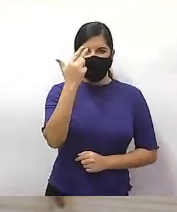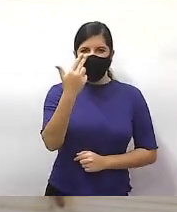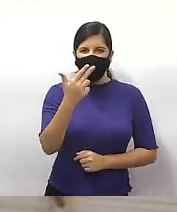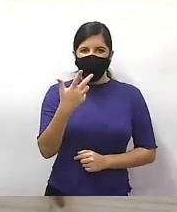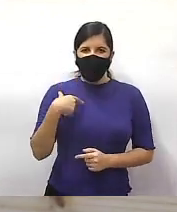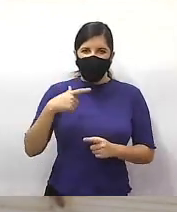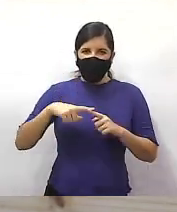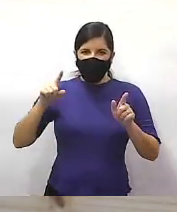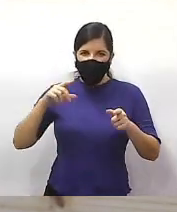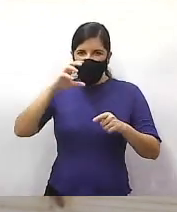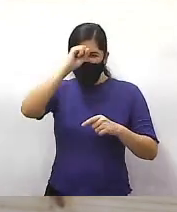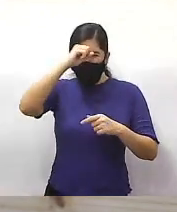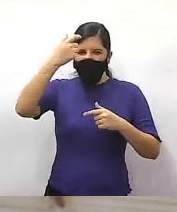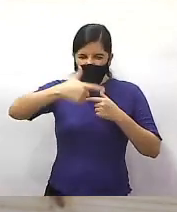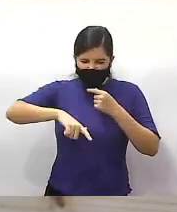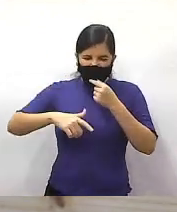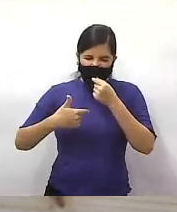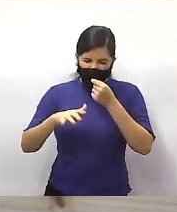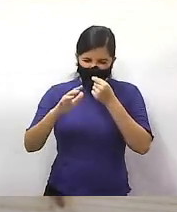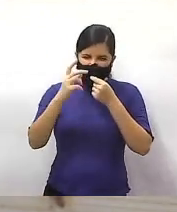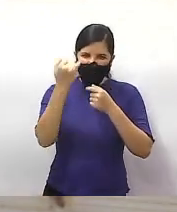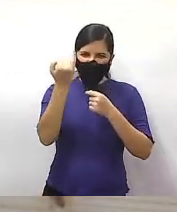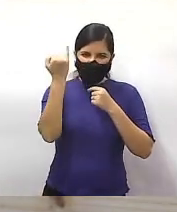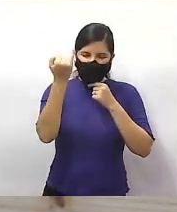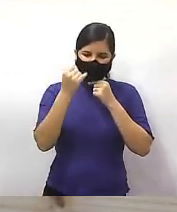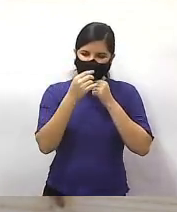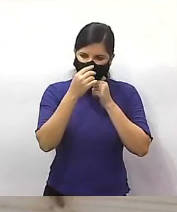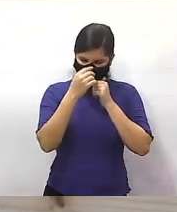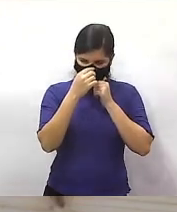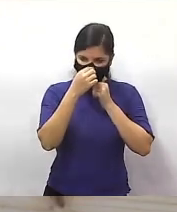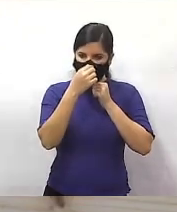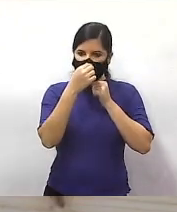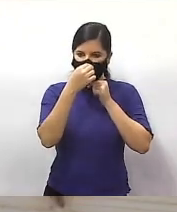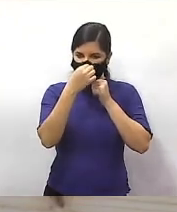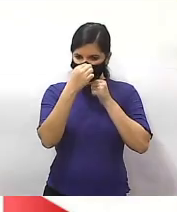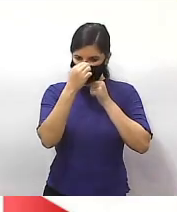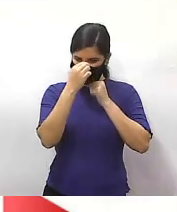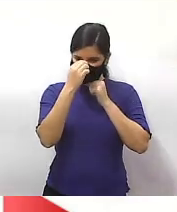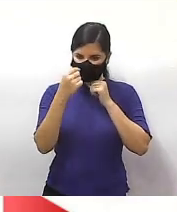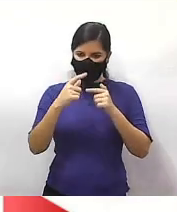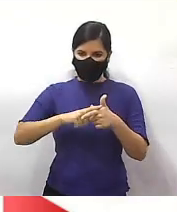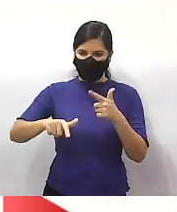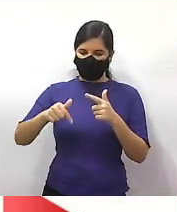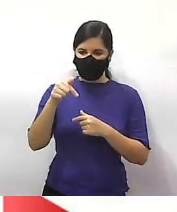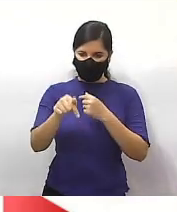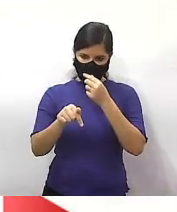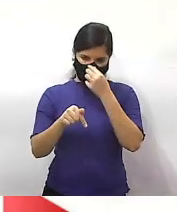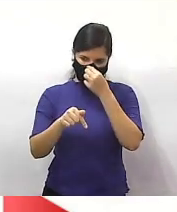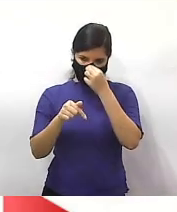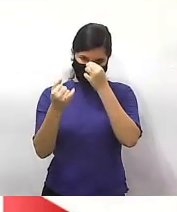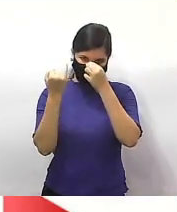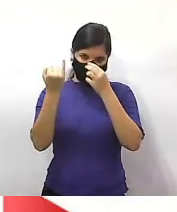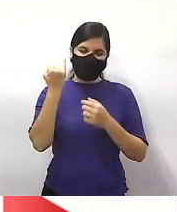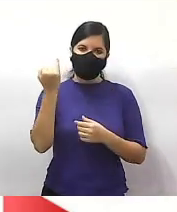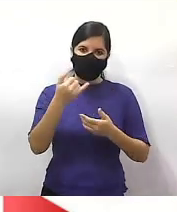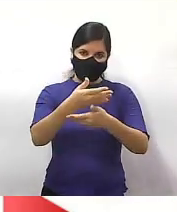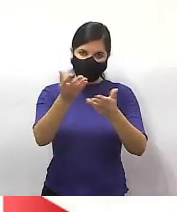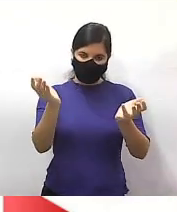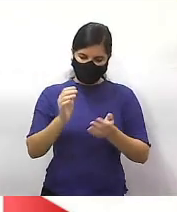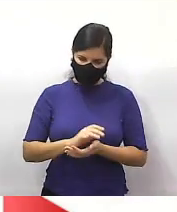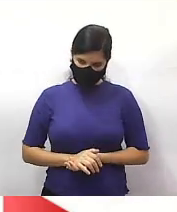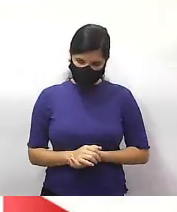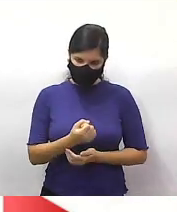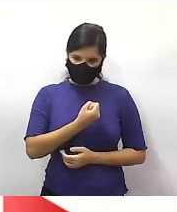até lá a gente vai aprender muita coisa interessante, tá bom? Vamos ver agora uma atividade por 7, porque isso é importante para vocês. O